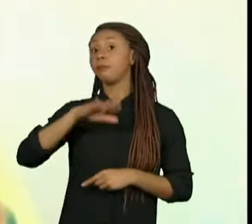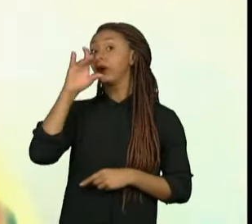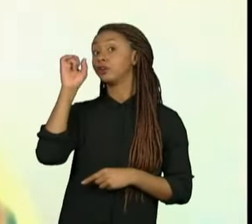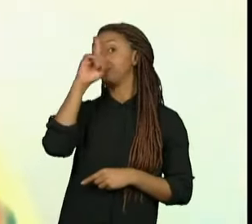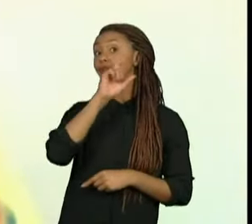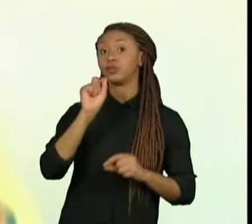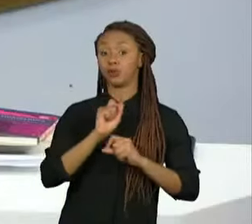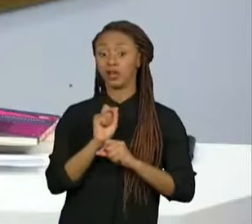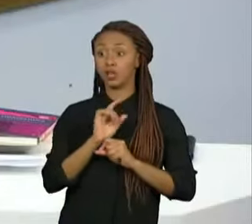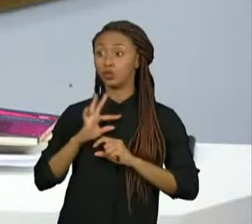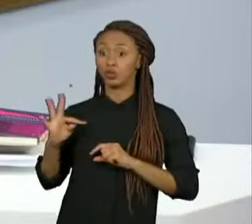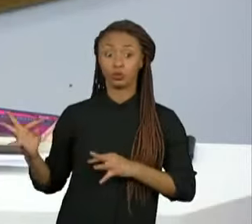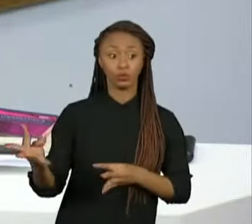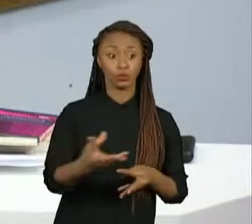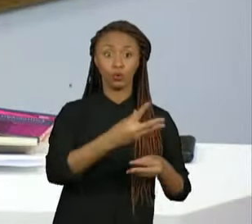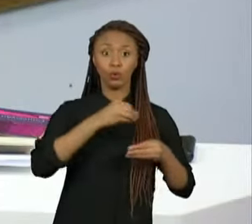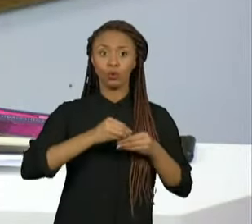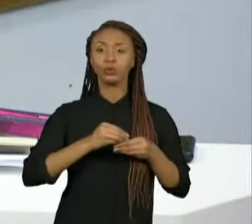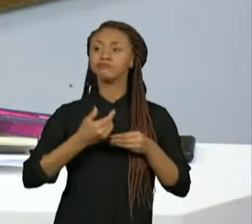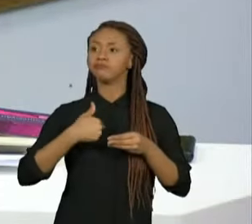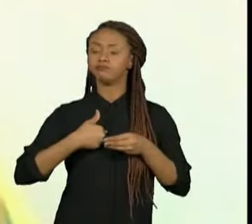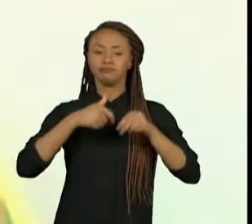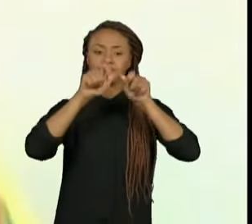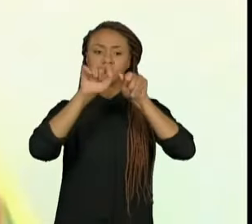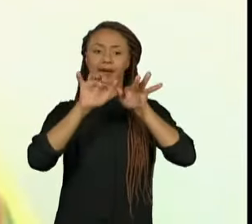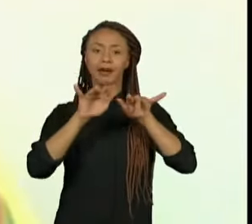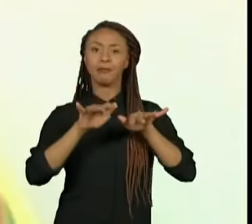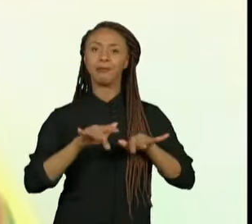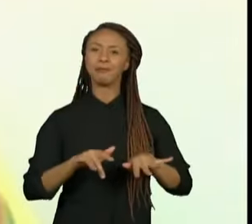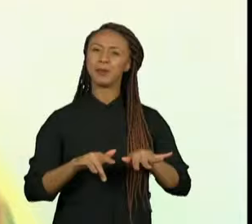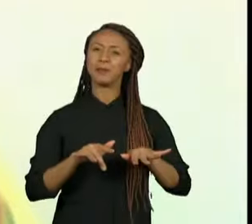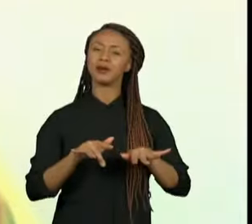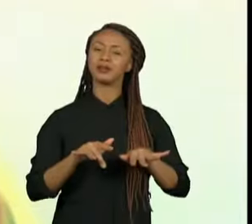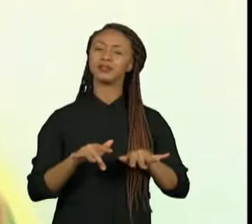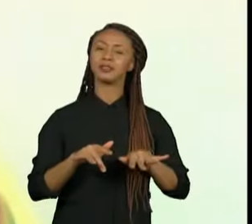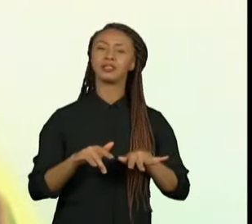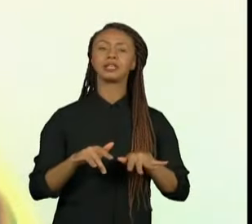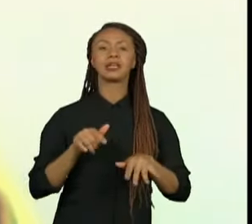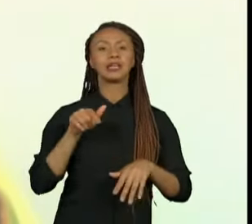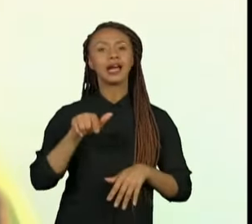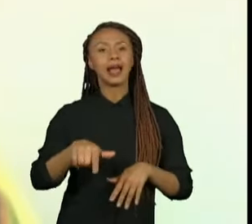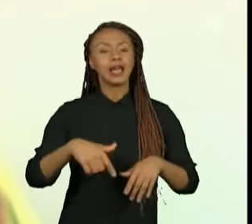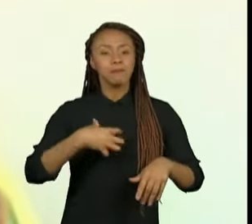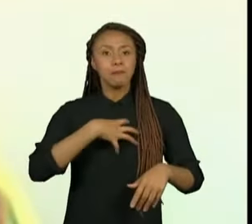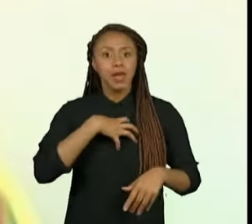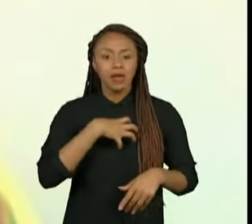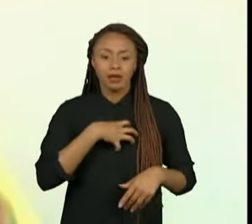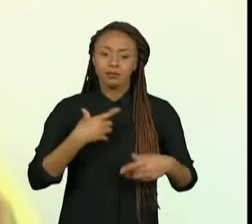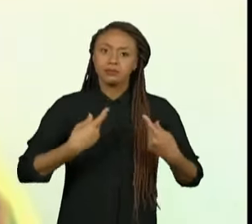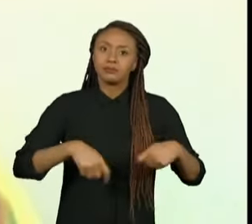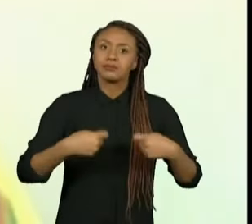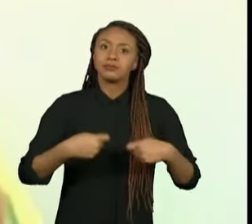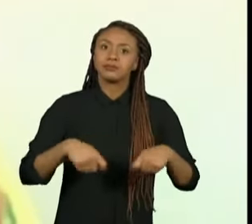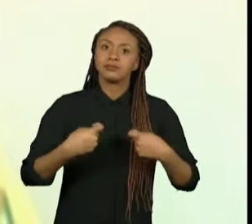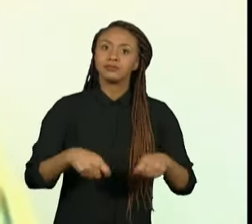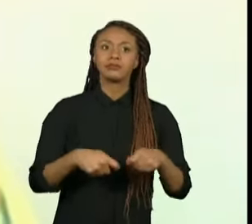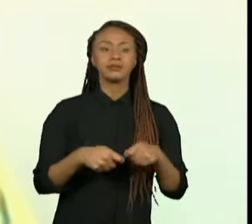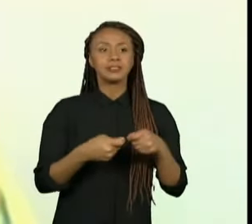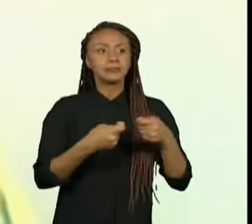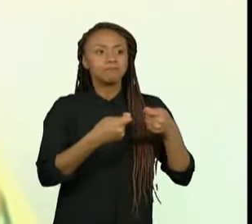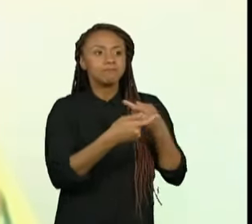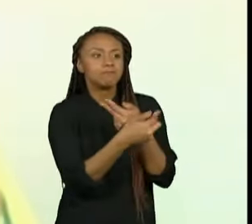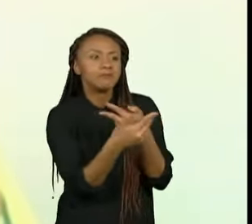com palavras. Essa necessidade de ir na alma dos assuntos, de ir na alma das pessoas, né?